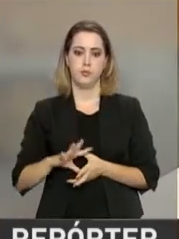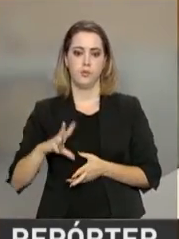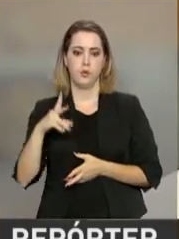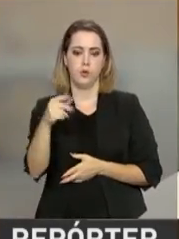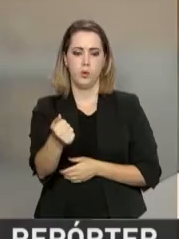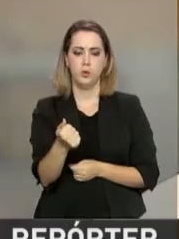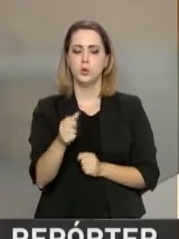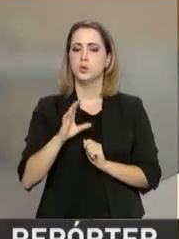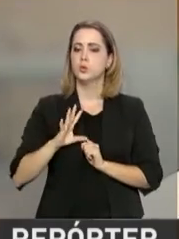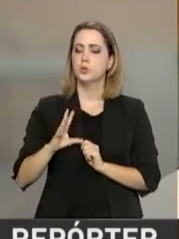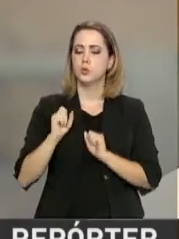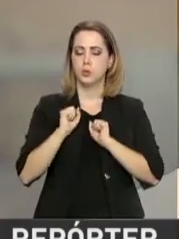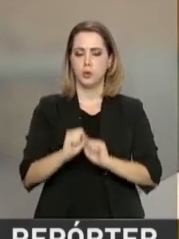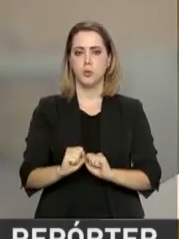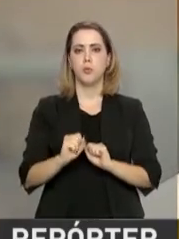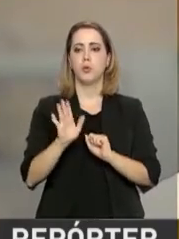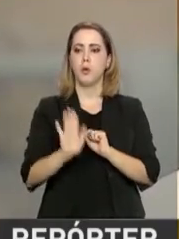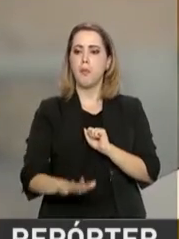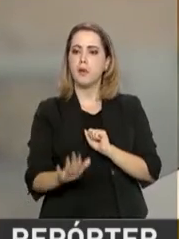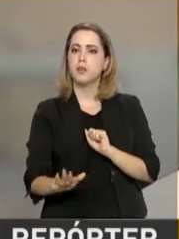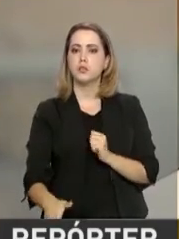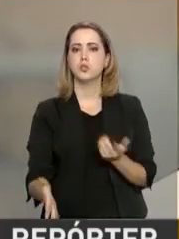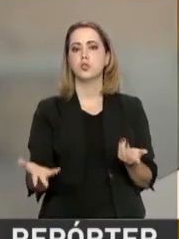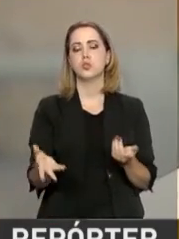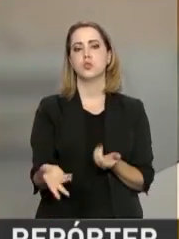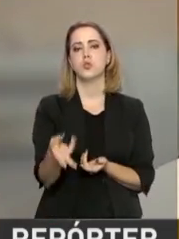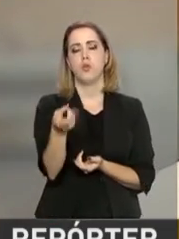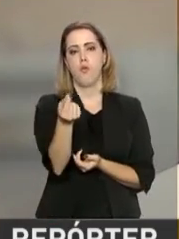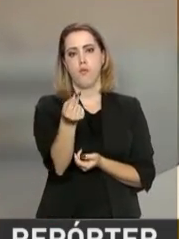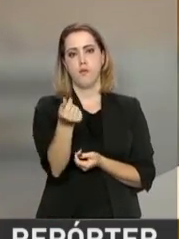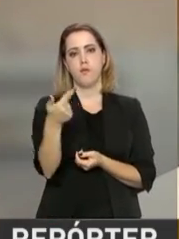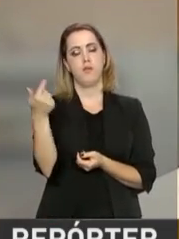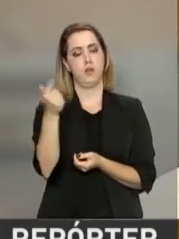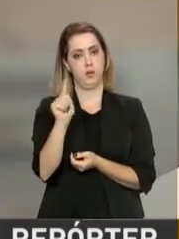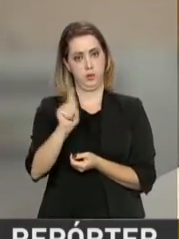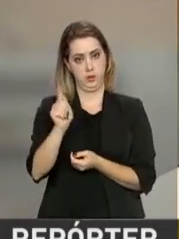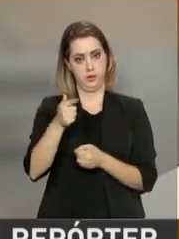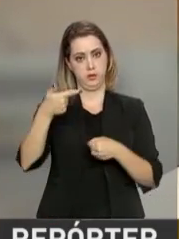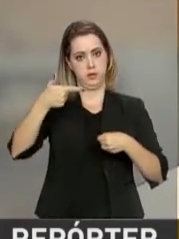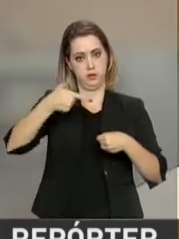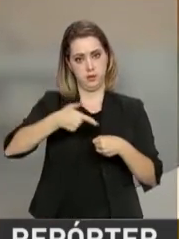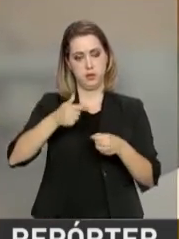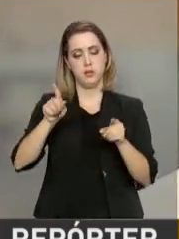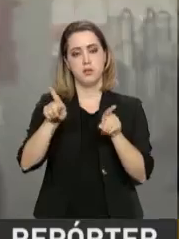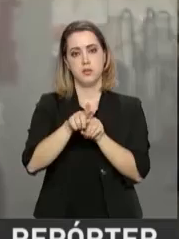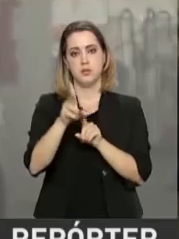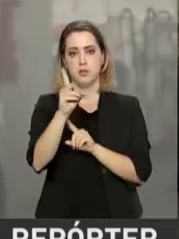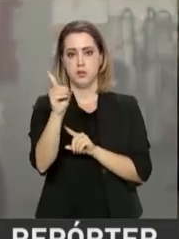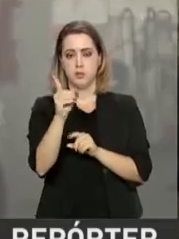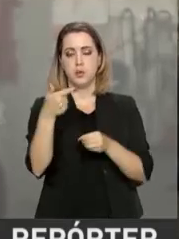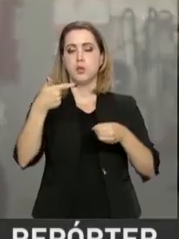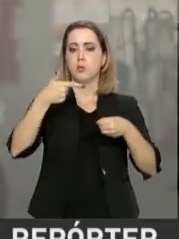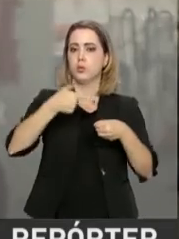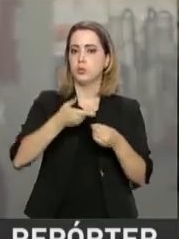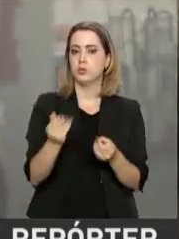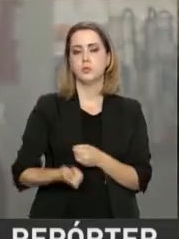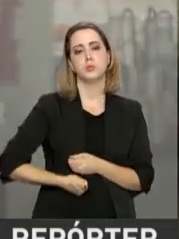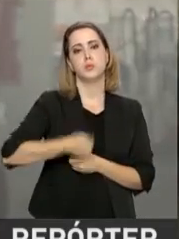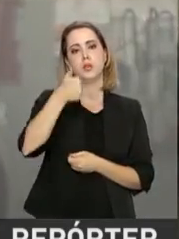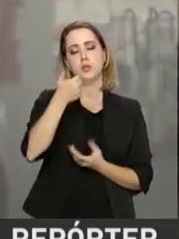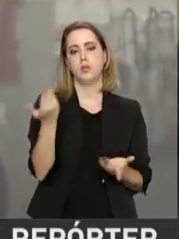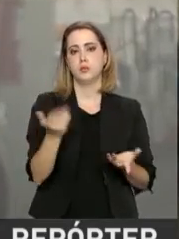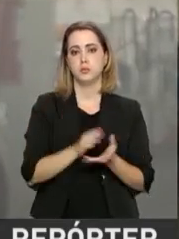benefício que venha a baratear tanto a gasolina como o óleo diesel, seja bem-vindo ao consumidor. Mas Ronilson só vai